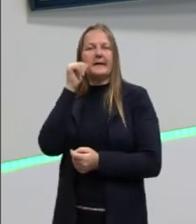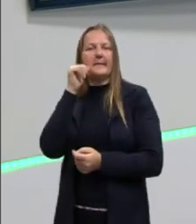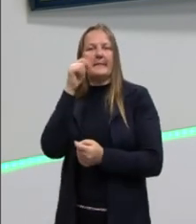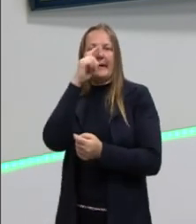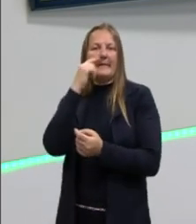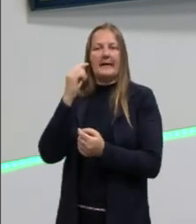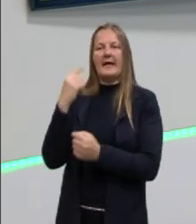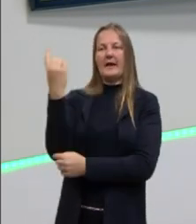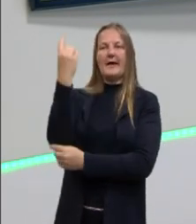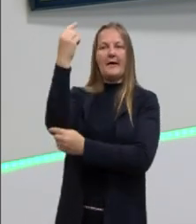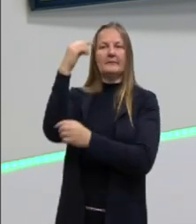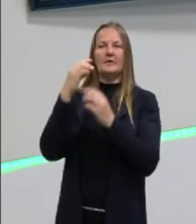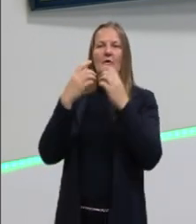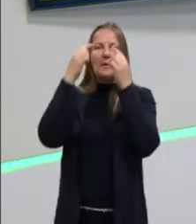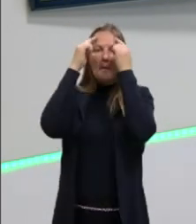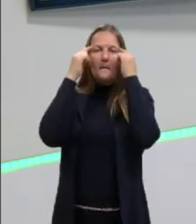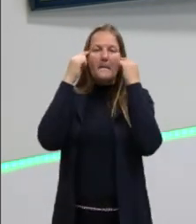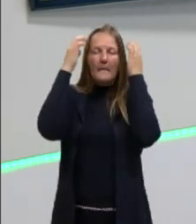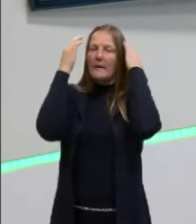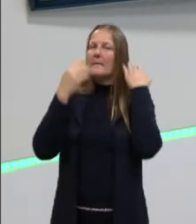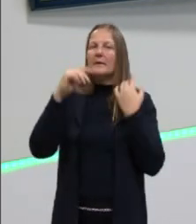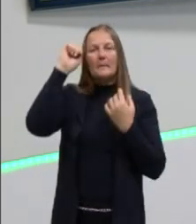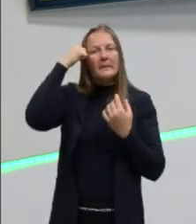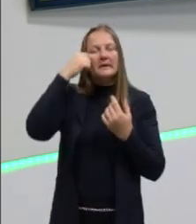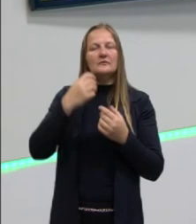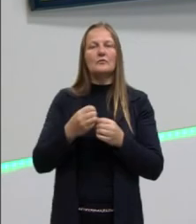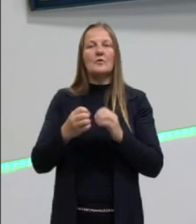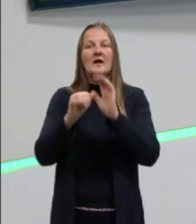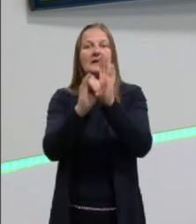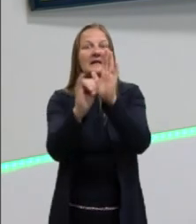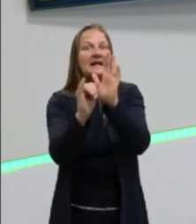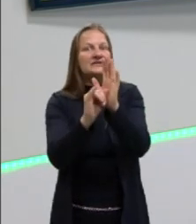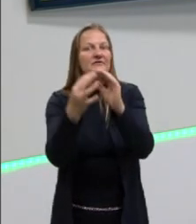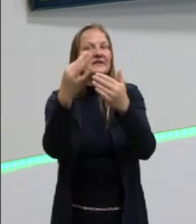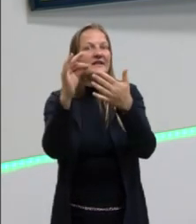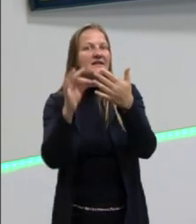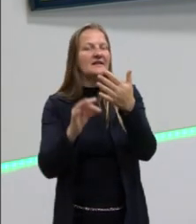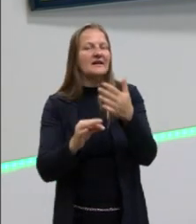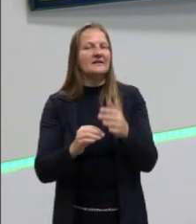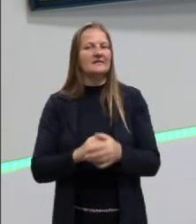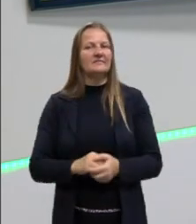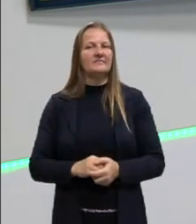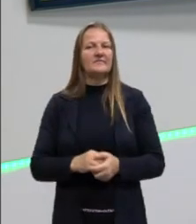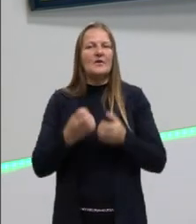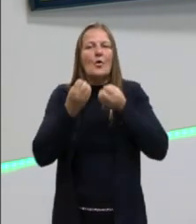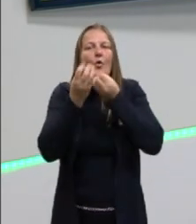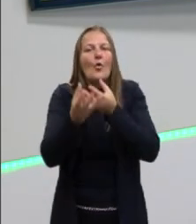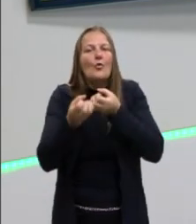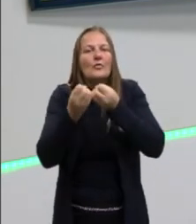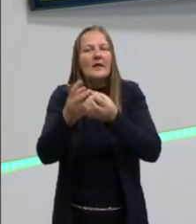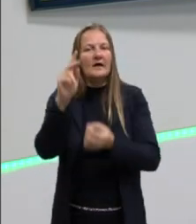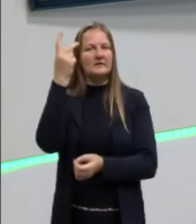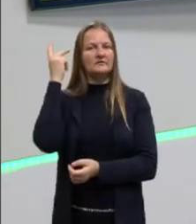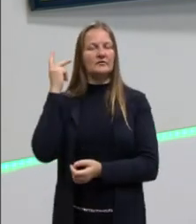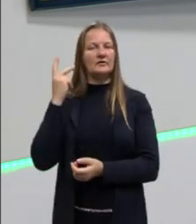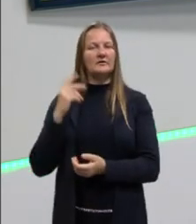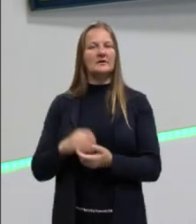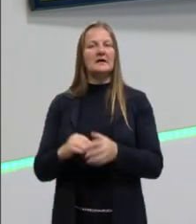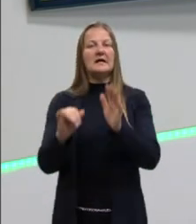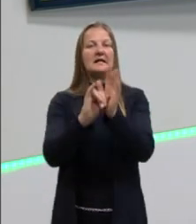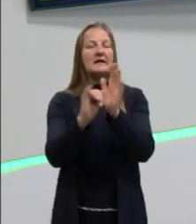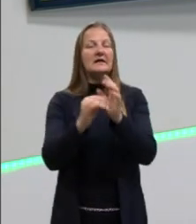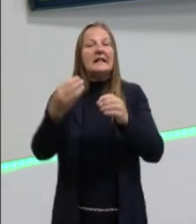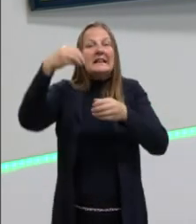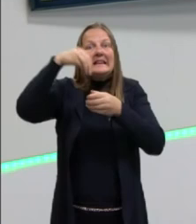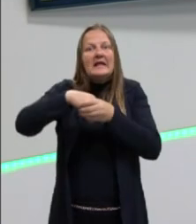alta tem cabelo preto então esses detalhezinhos de contar história que não